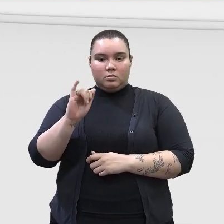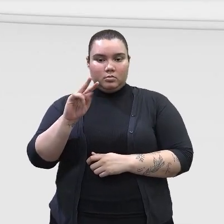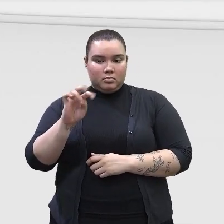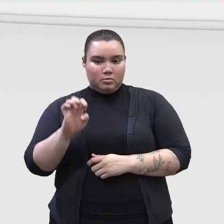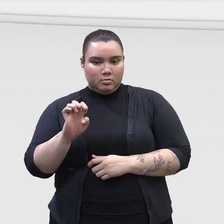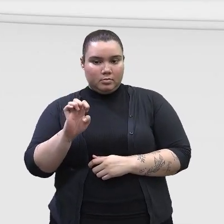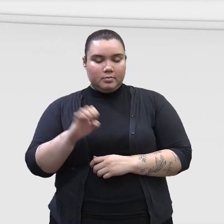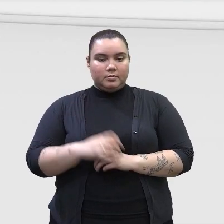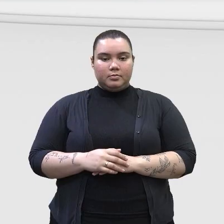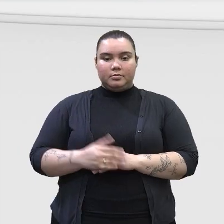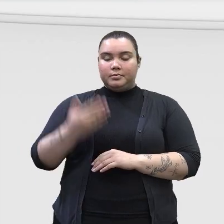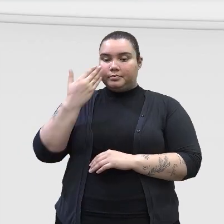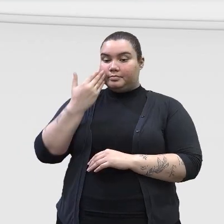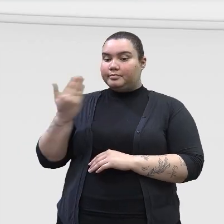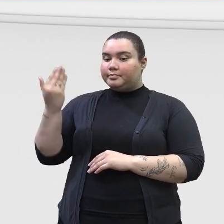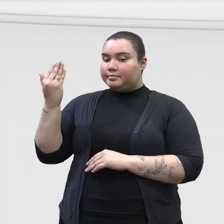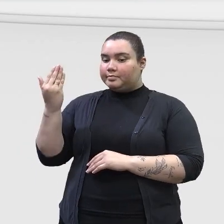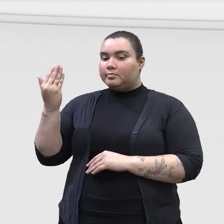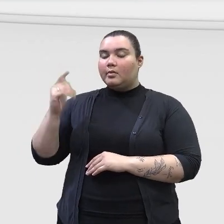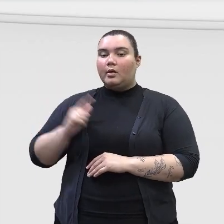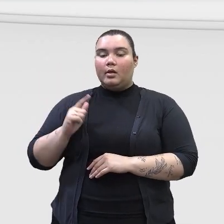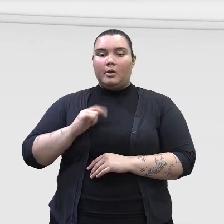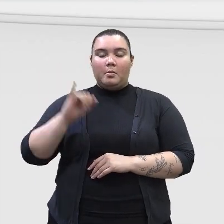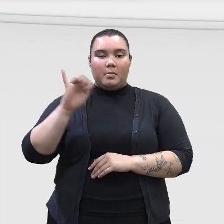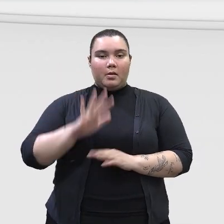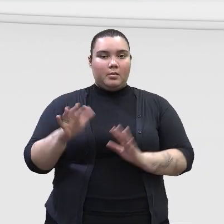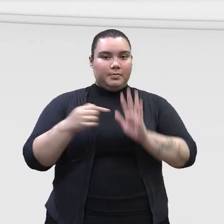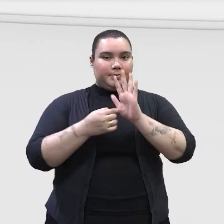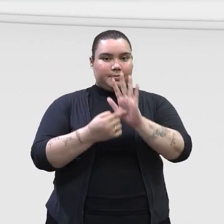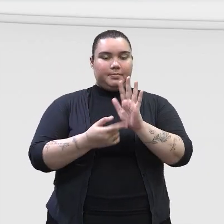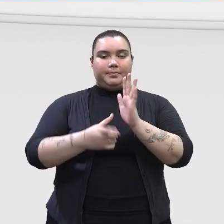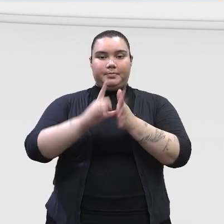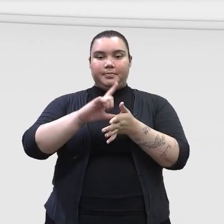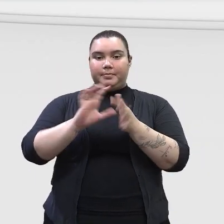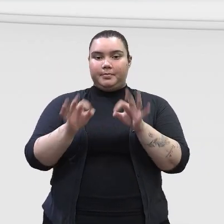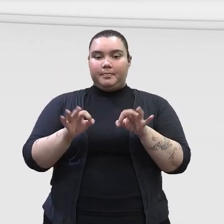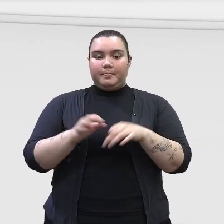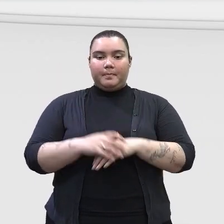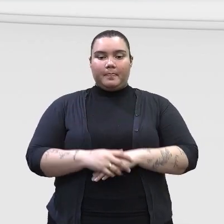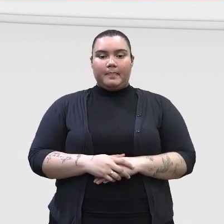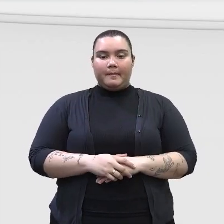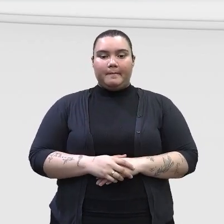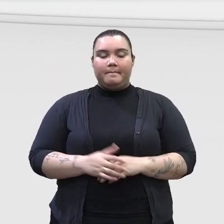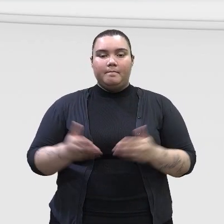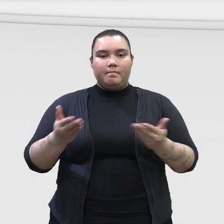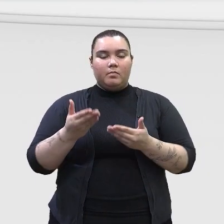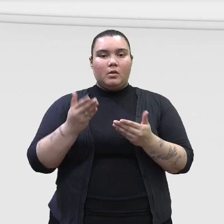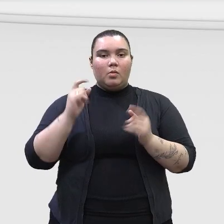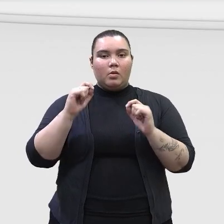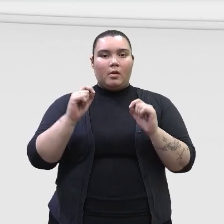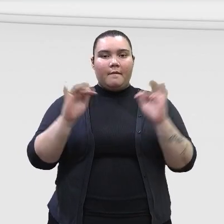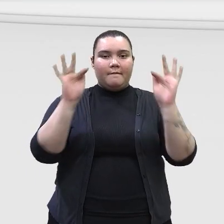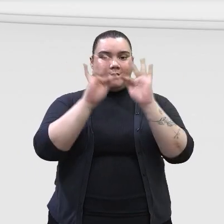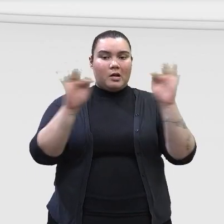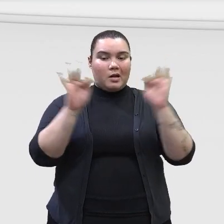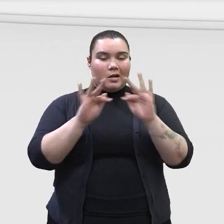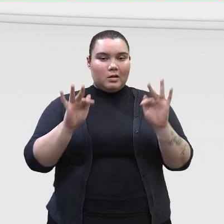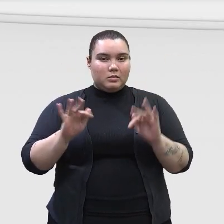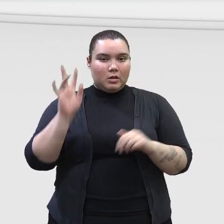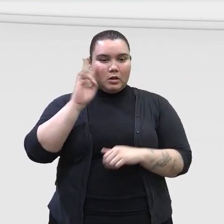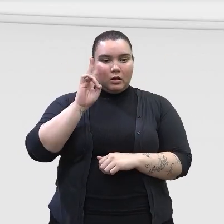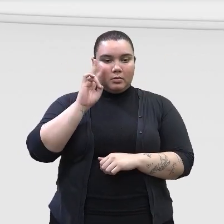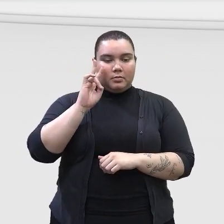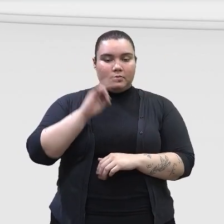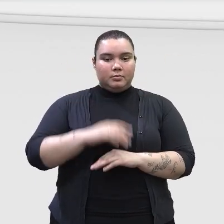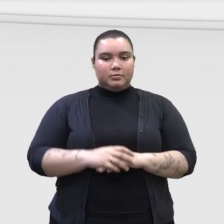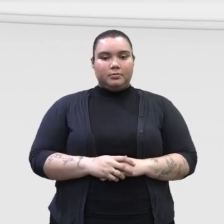Bem, então, aqui ao meu lado nós temos as imagens, né, que a gente acabou de comentar, certo? Então, vamos relembrar um pouco das frases que a gente viu? Então,